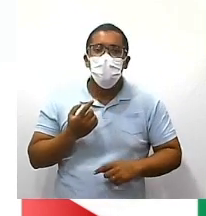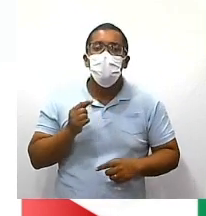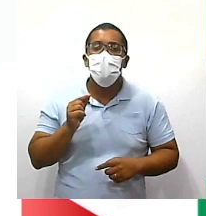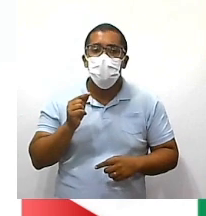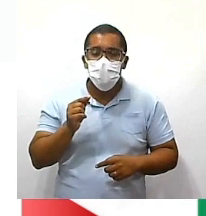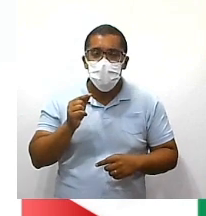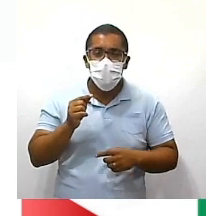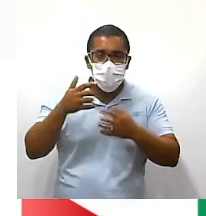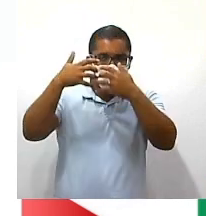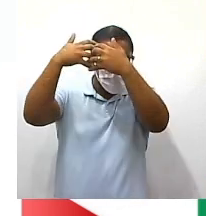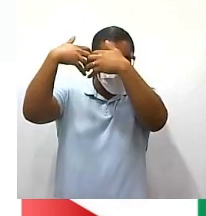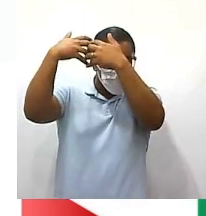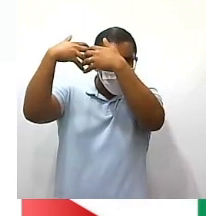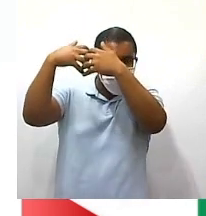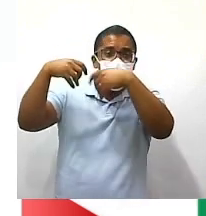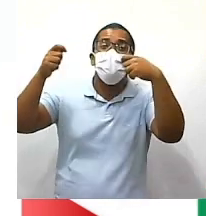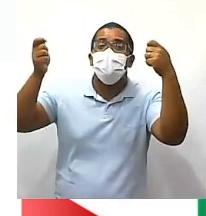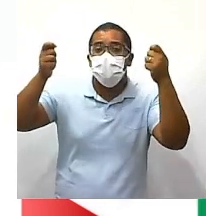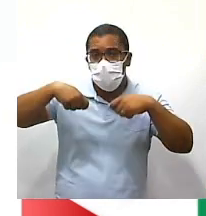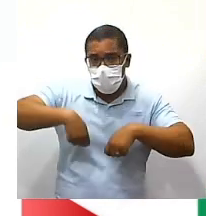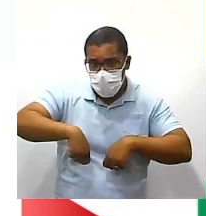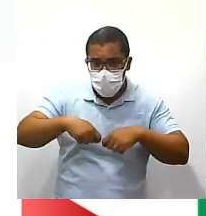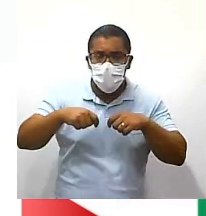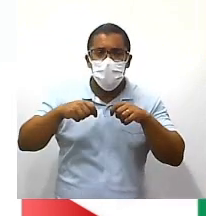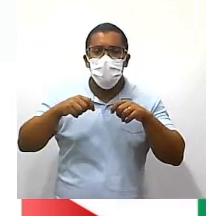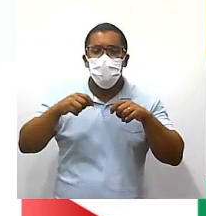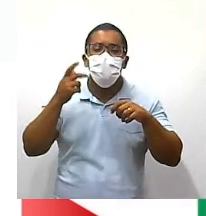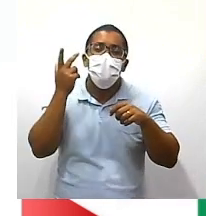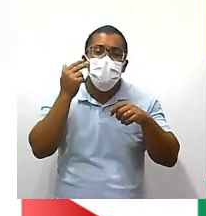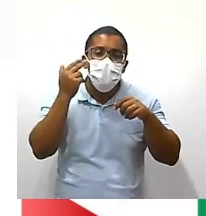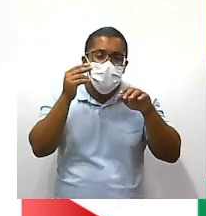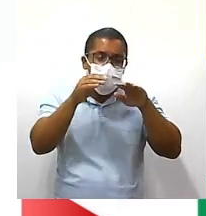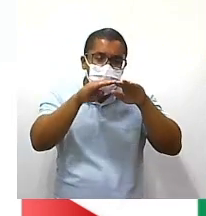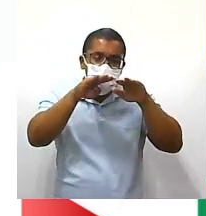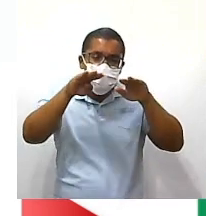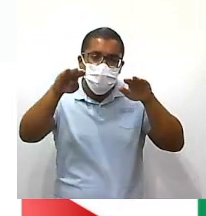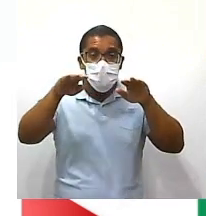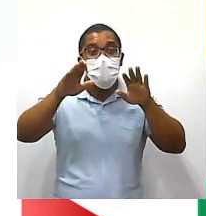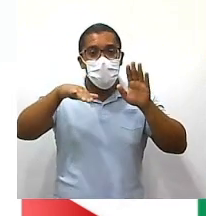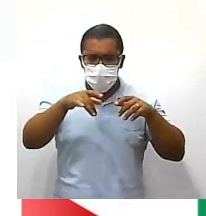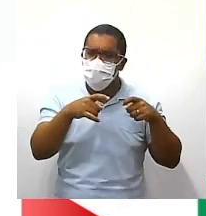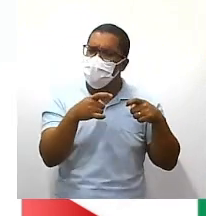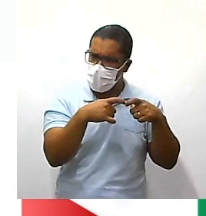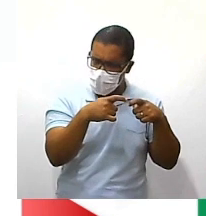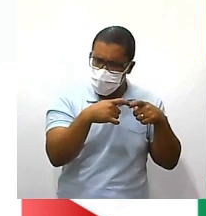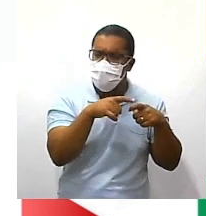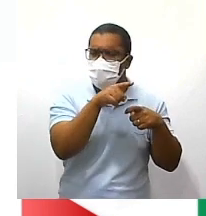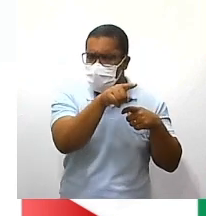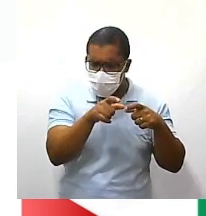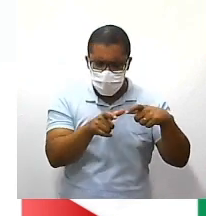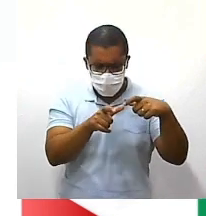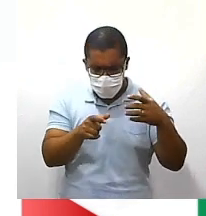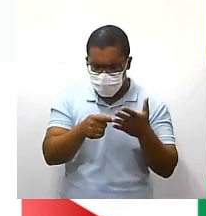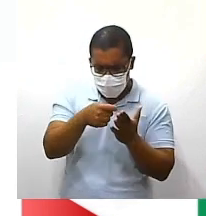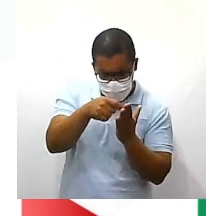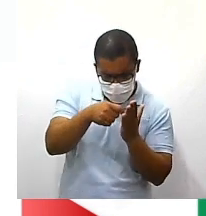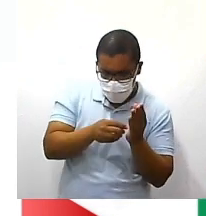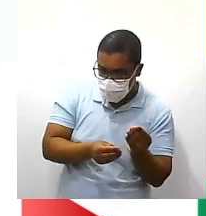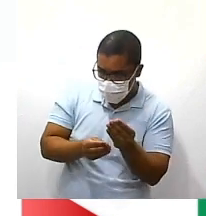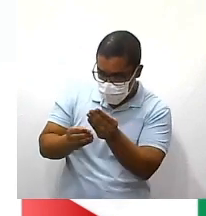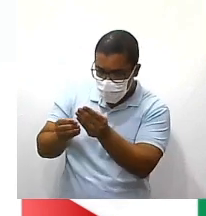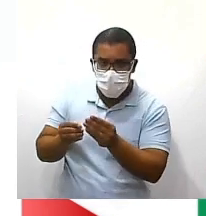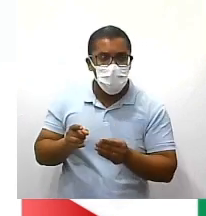de neurotransmissores. Muitas vezes, eles são receitados por médicos num tratamento